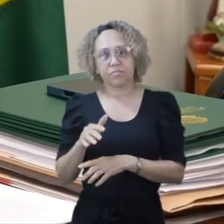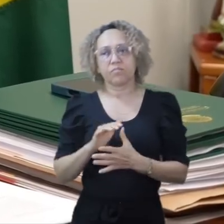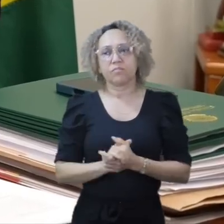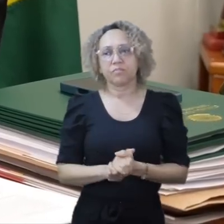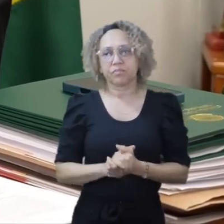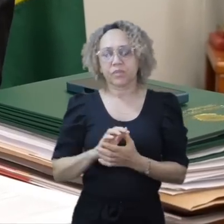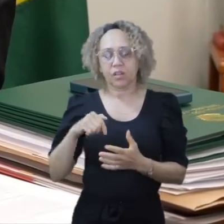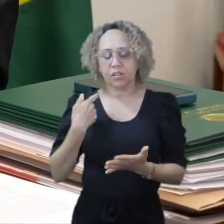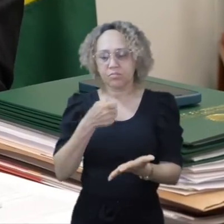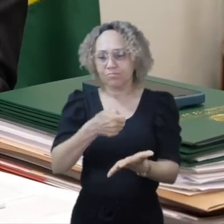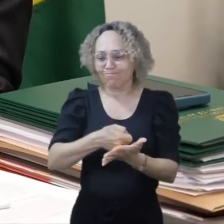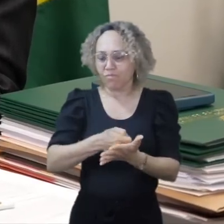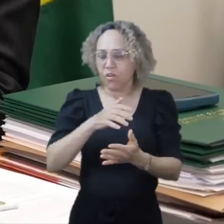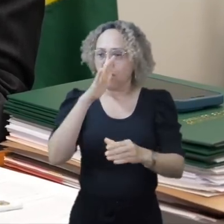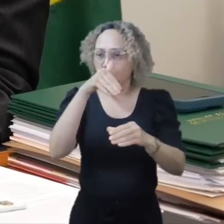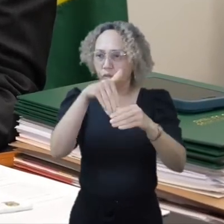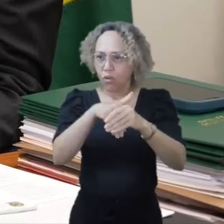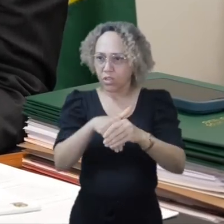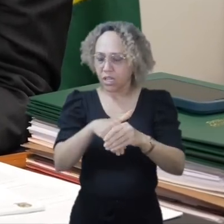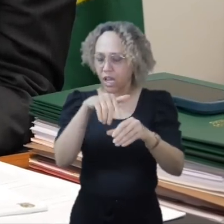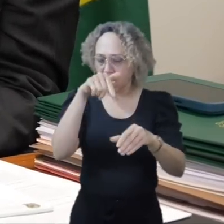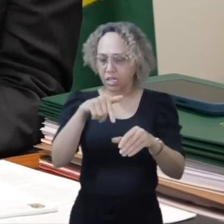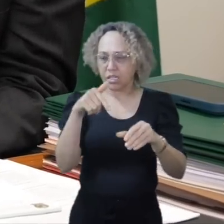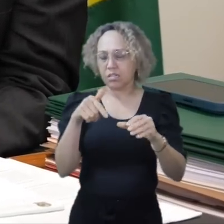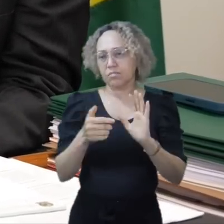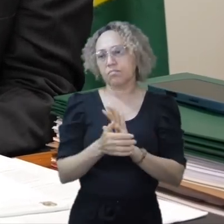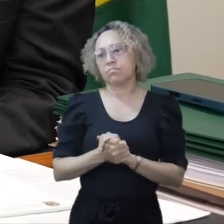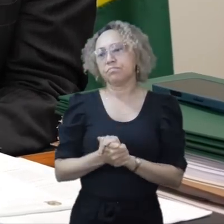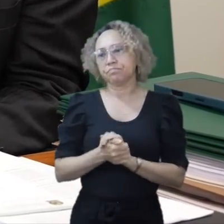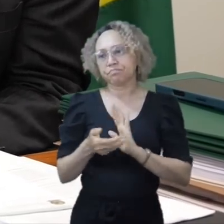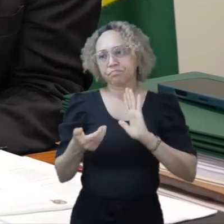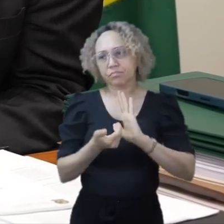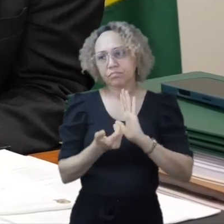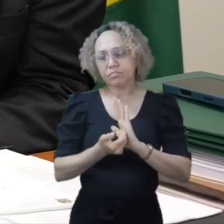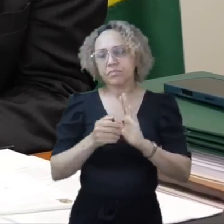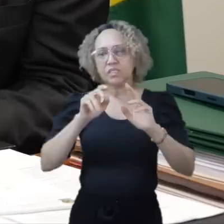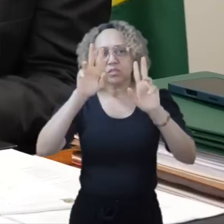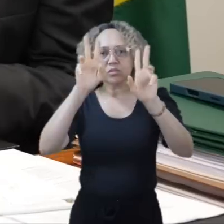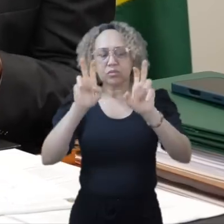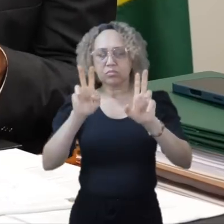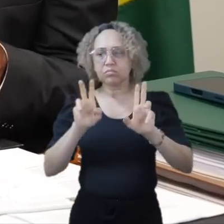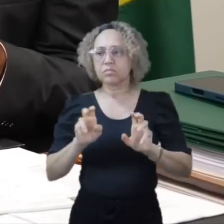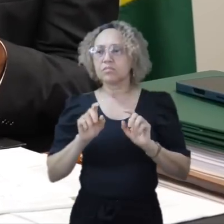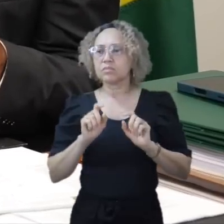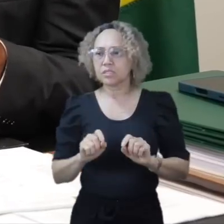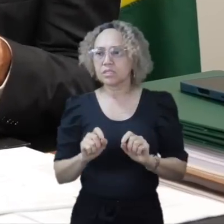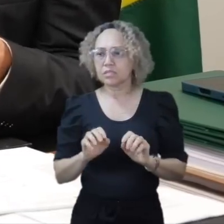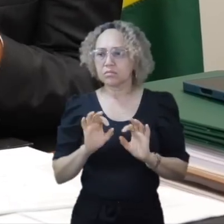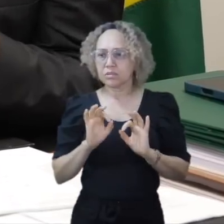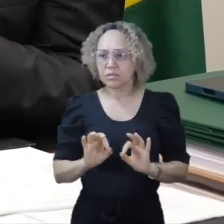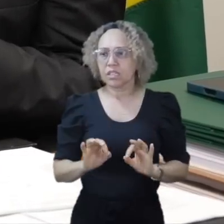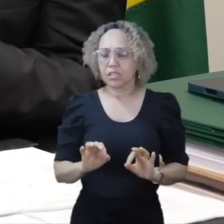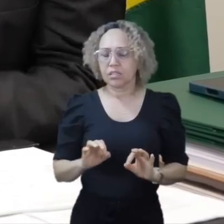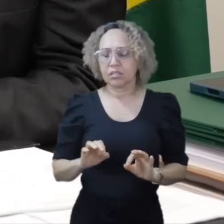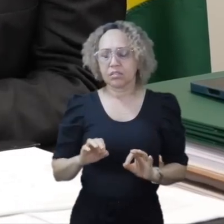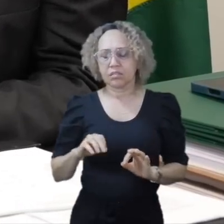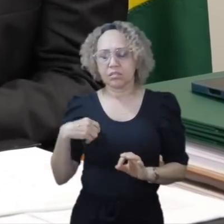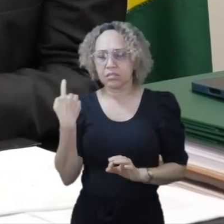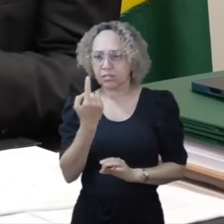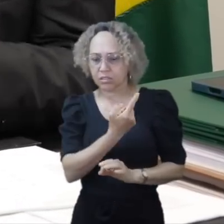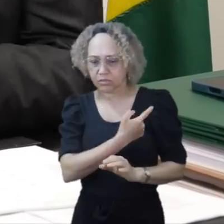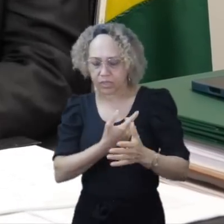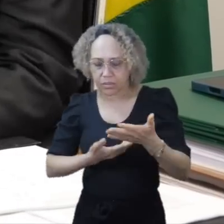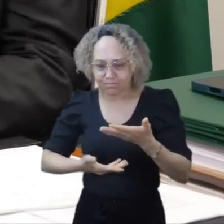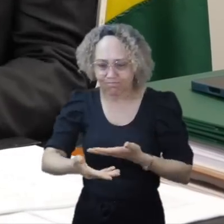a matéria que está tramitando aqui, né? São todos temas que, evidentemente, se nós estivermos